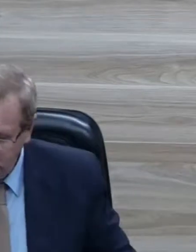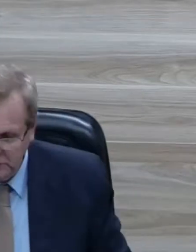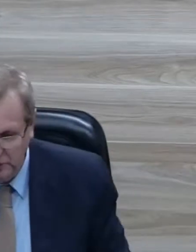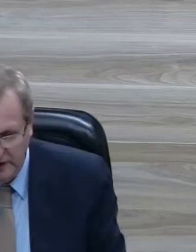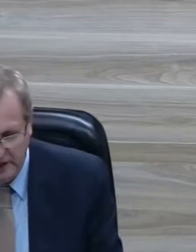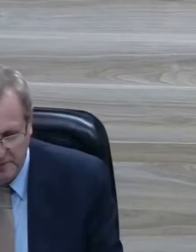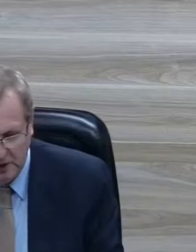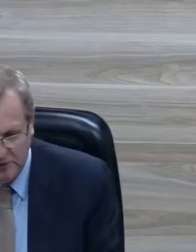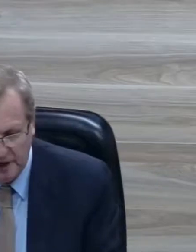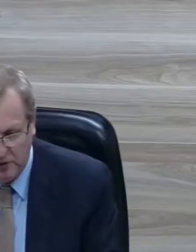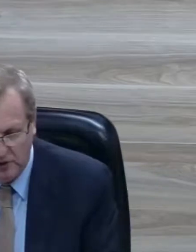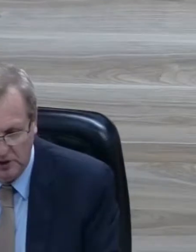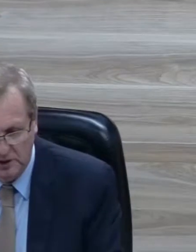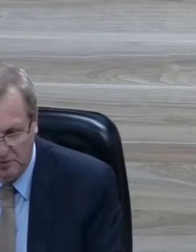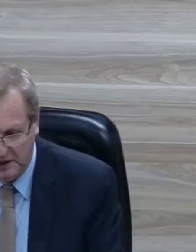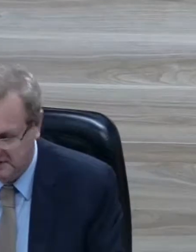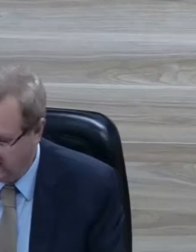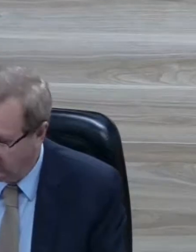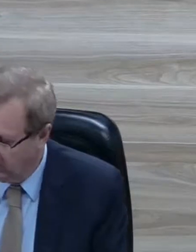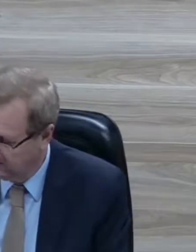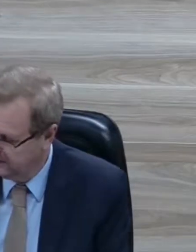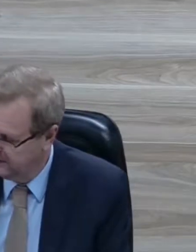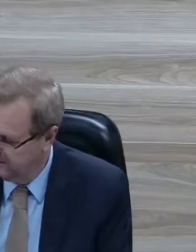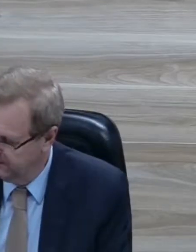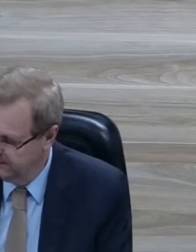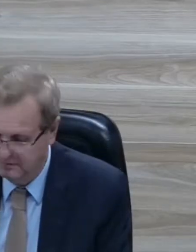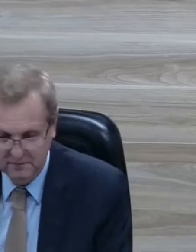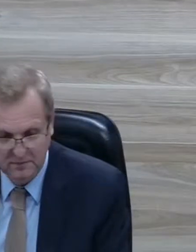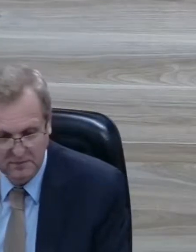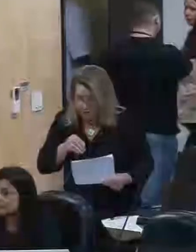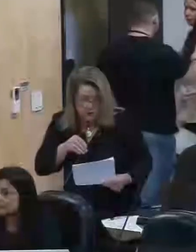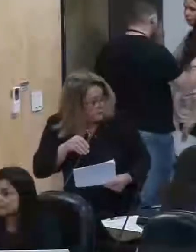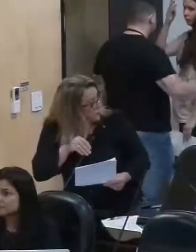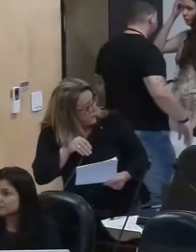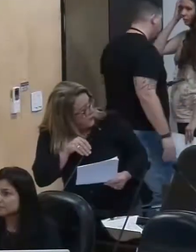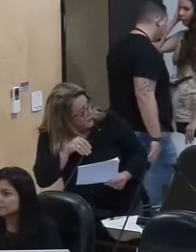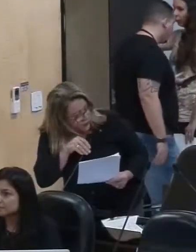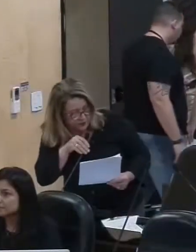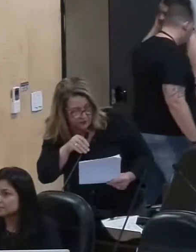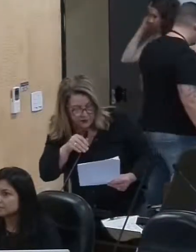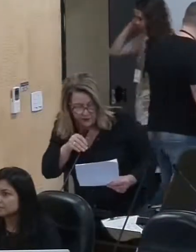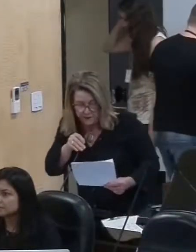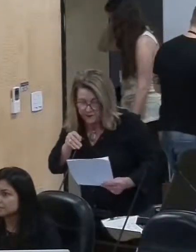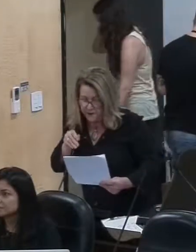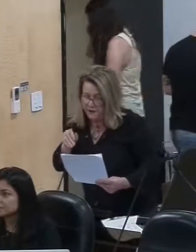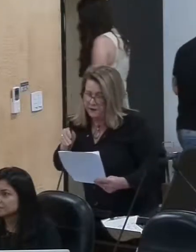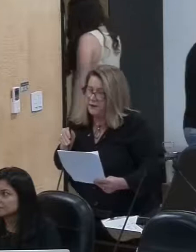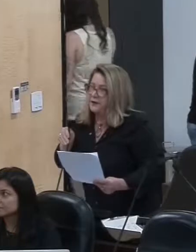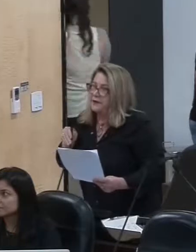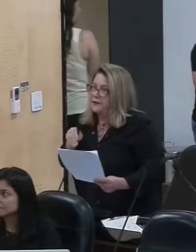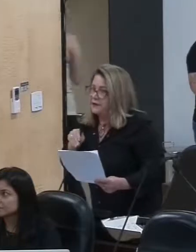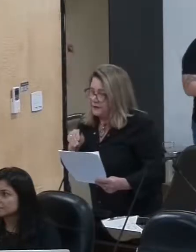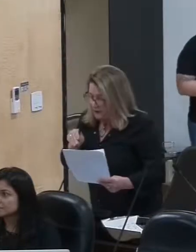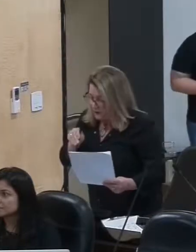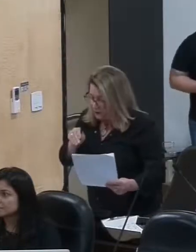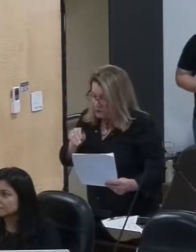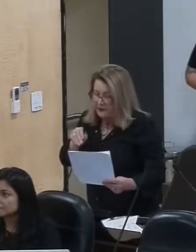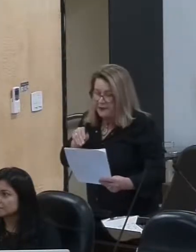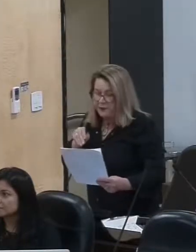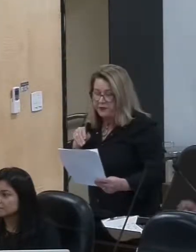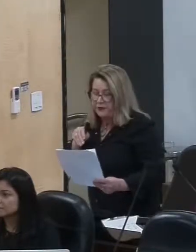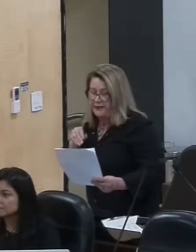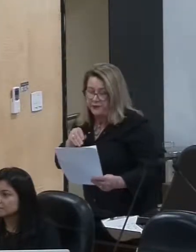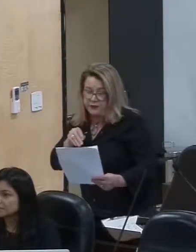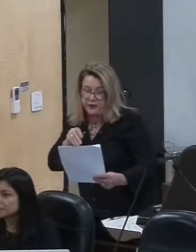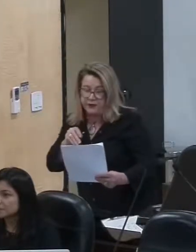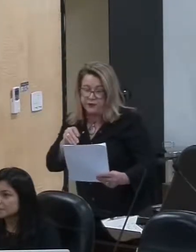Para discutir o requerimento, o vereador Marcelo Rossi. Uma parte. Concedi uma parte à vereadora Constância Félix. Eu vou ter que